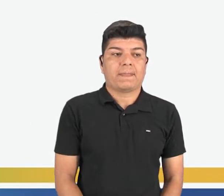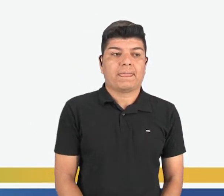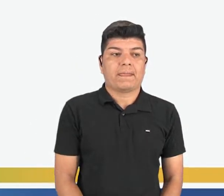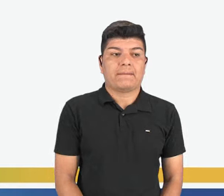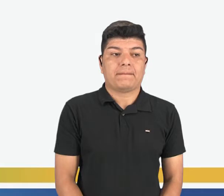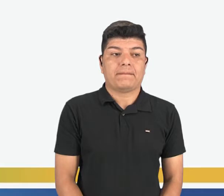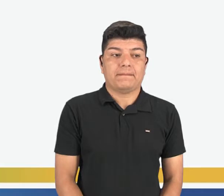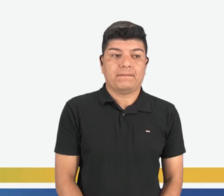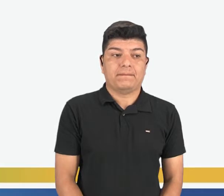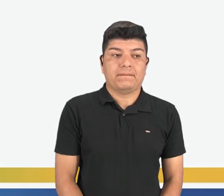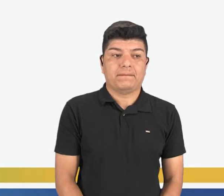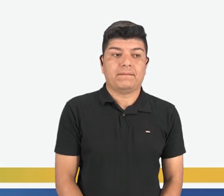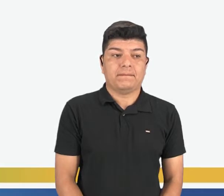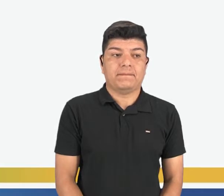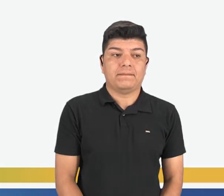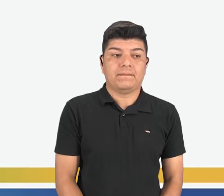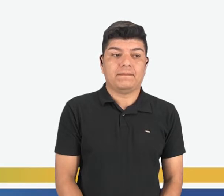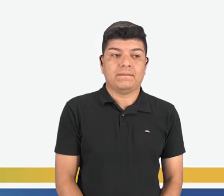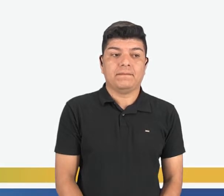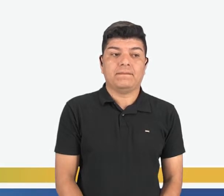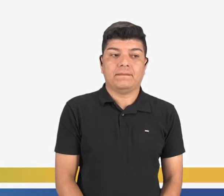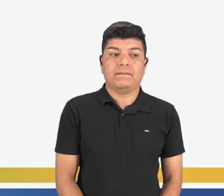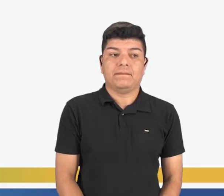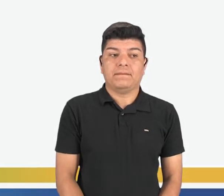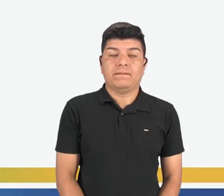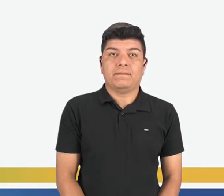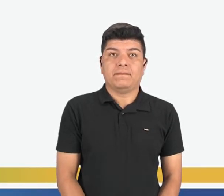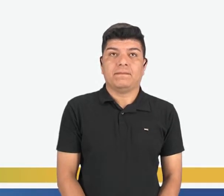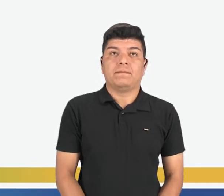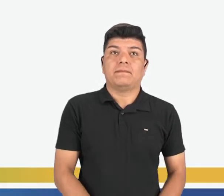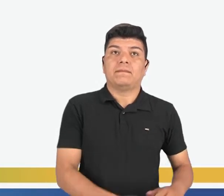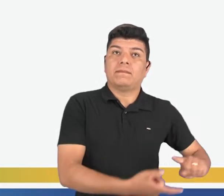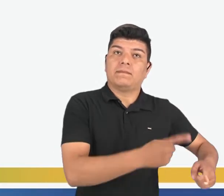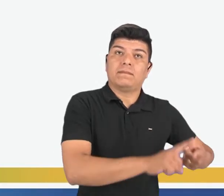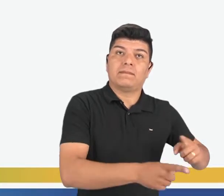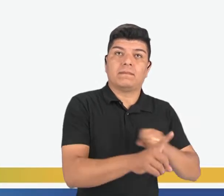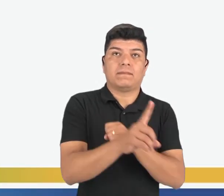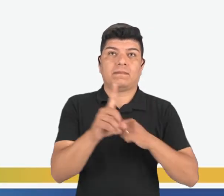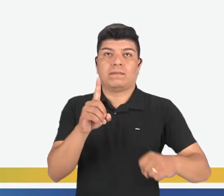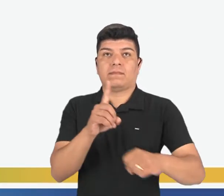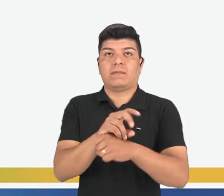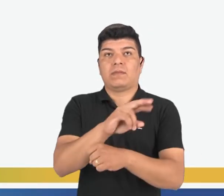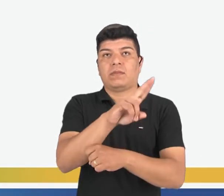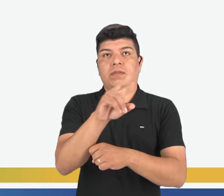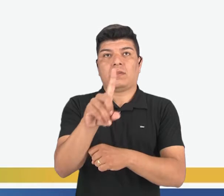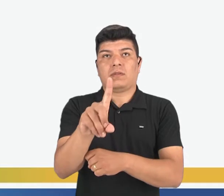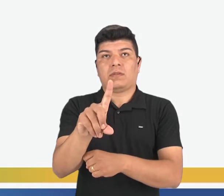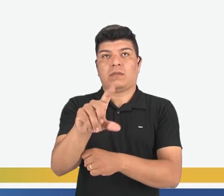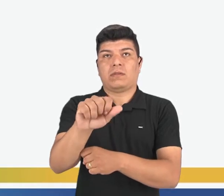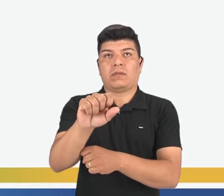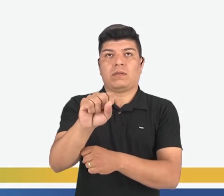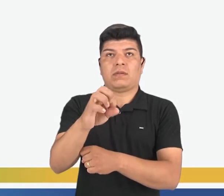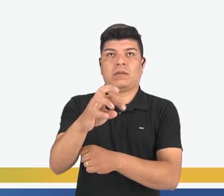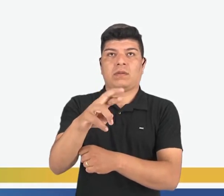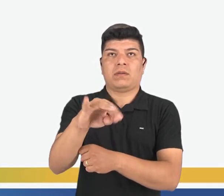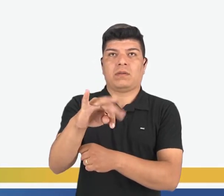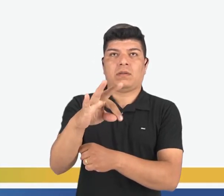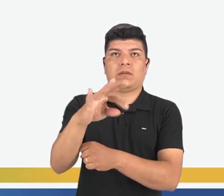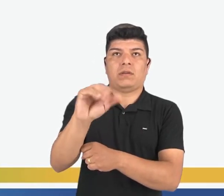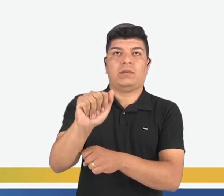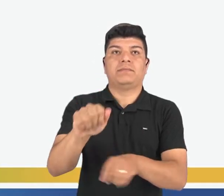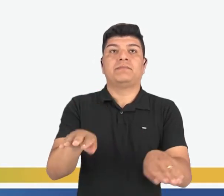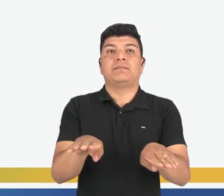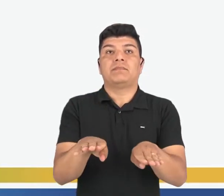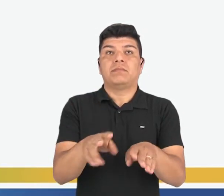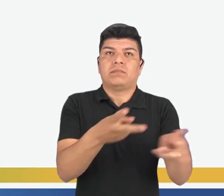Então, olha esse exemplo aí, número 3. Variação social ou diastrática. Ela é percebida segundo os grupos